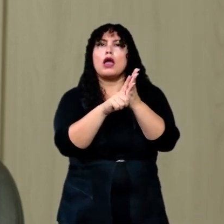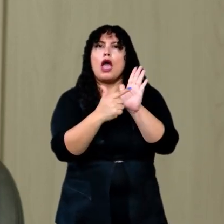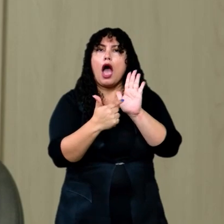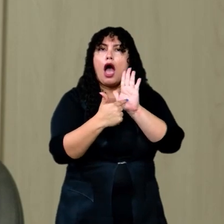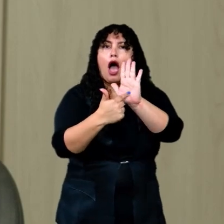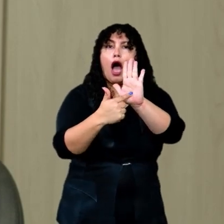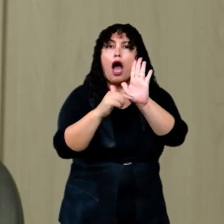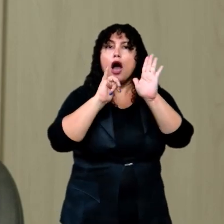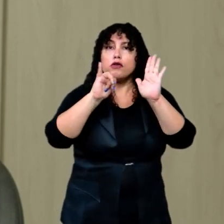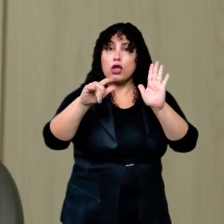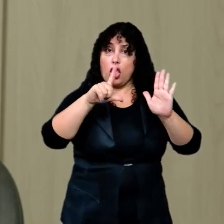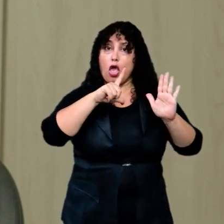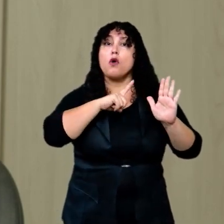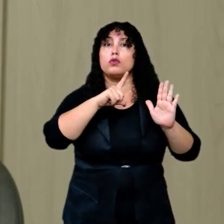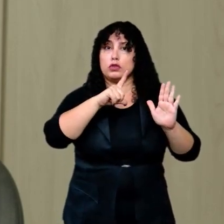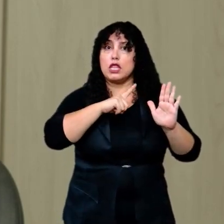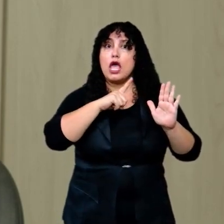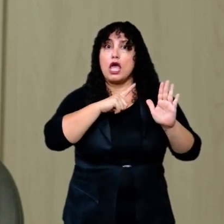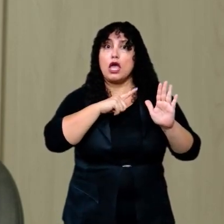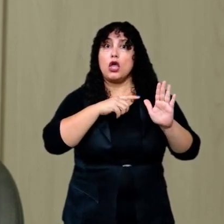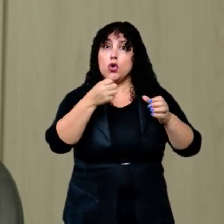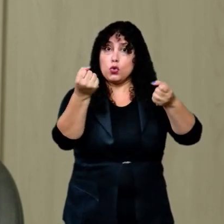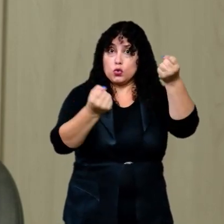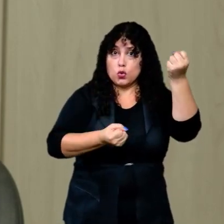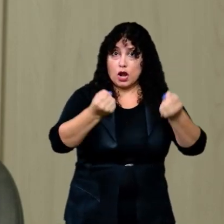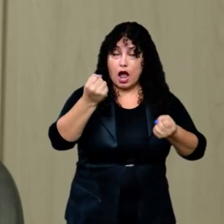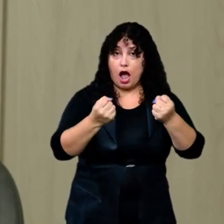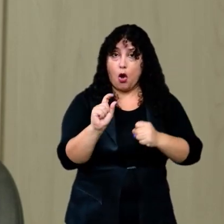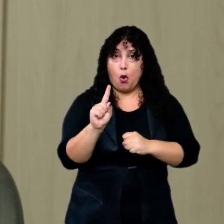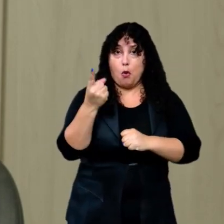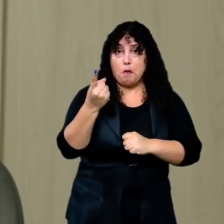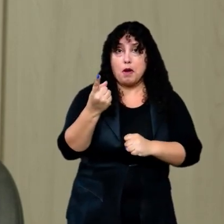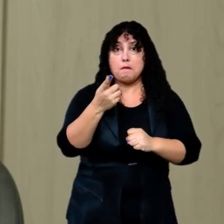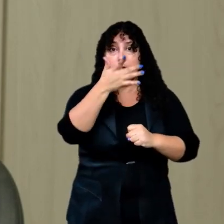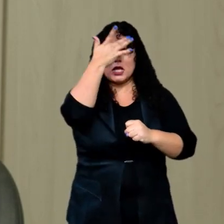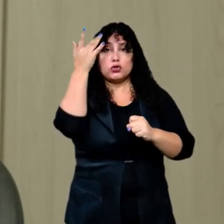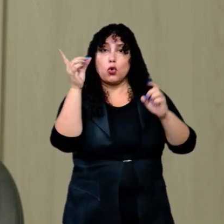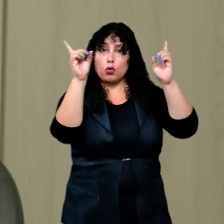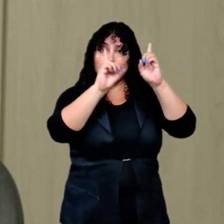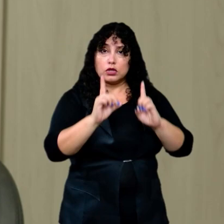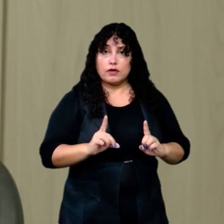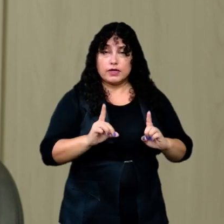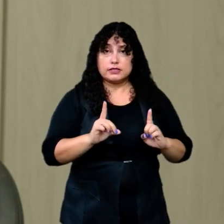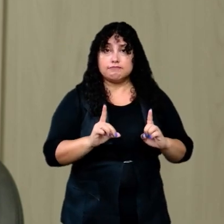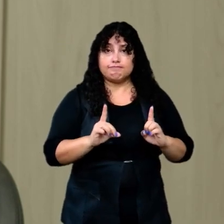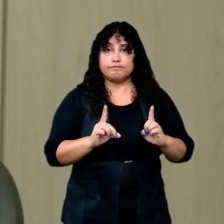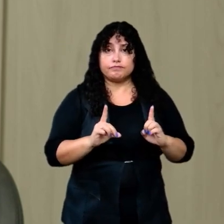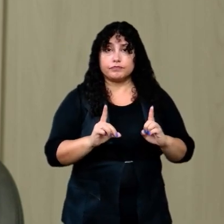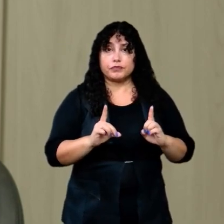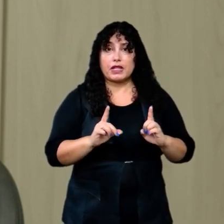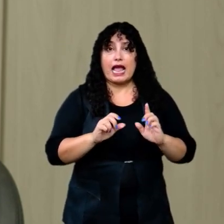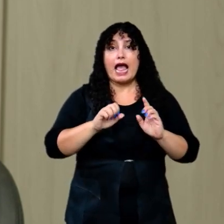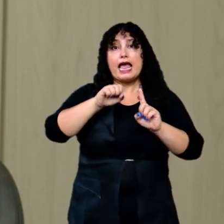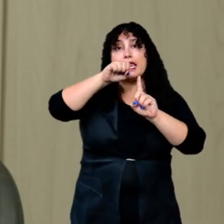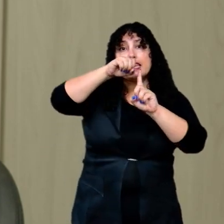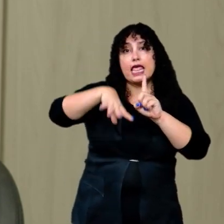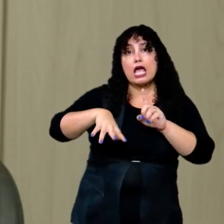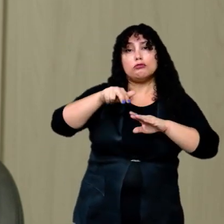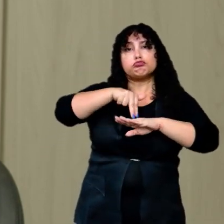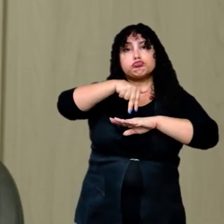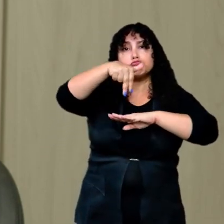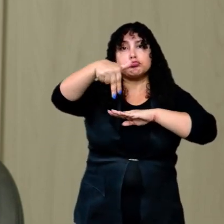Identificando. dizendo, eu tenho neste automóvel uma pessoa com deficiência. Desce do carro